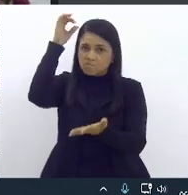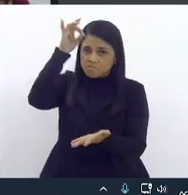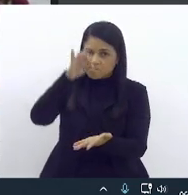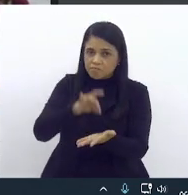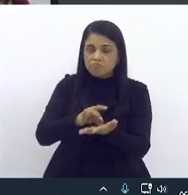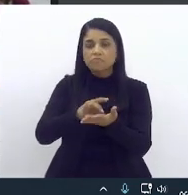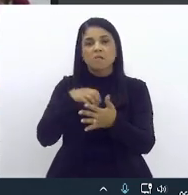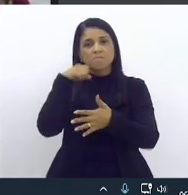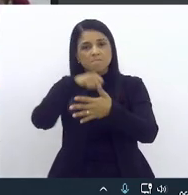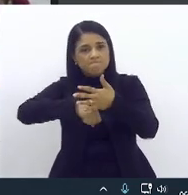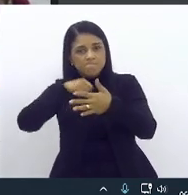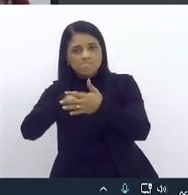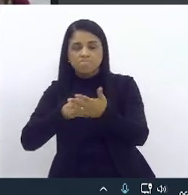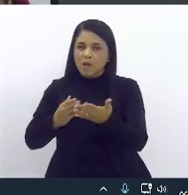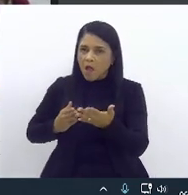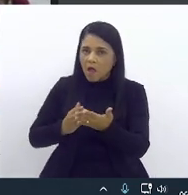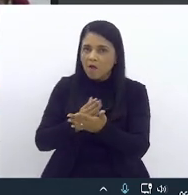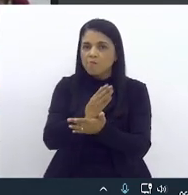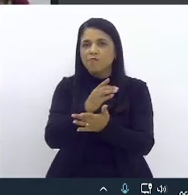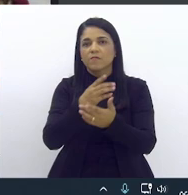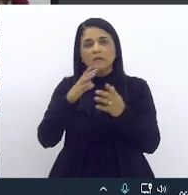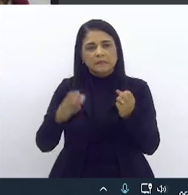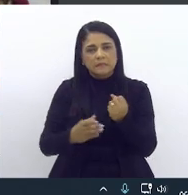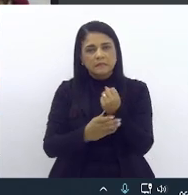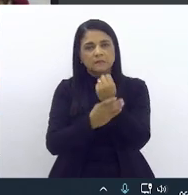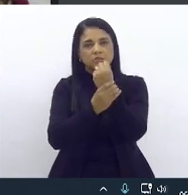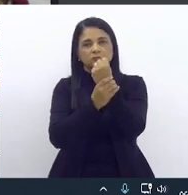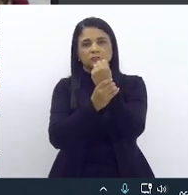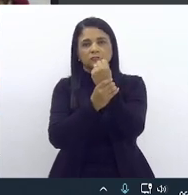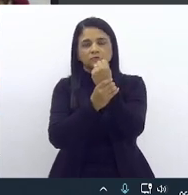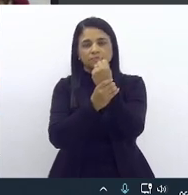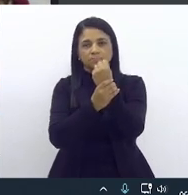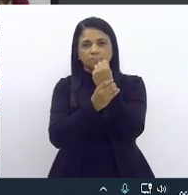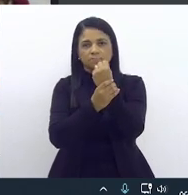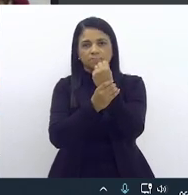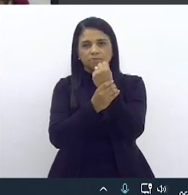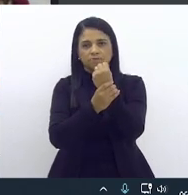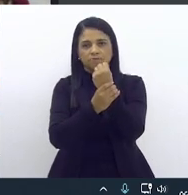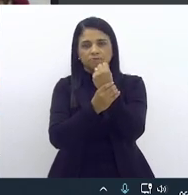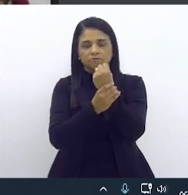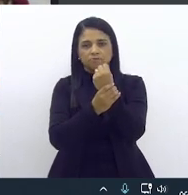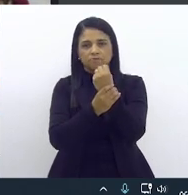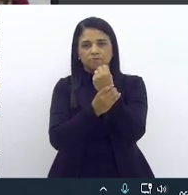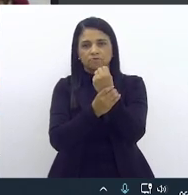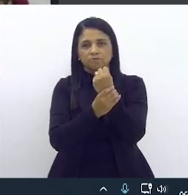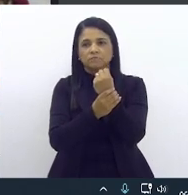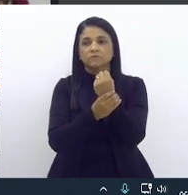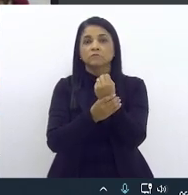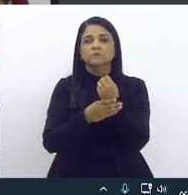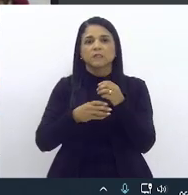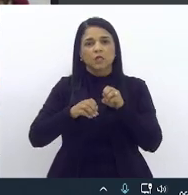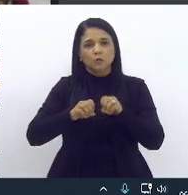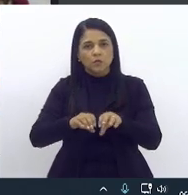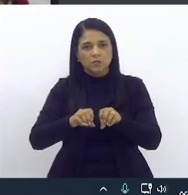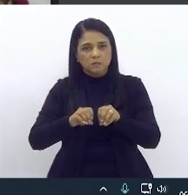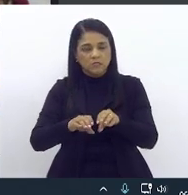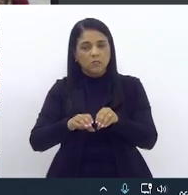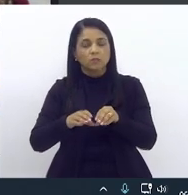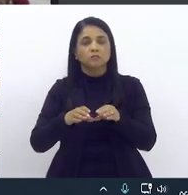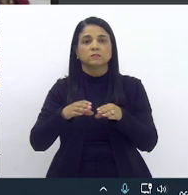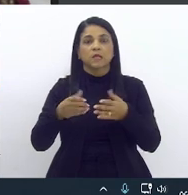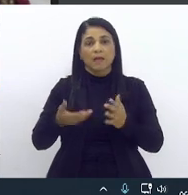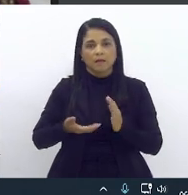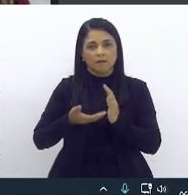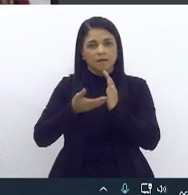isso, para que seja aprovado, garantir a aprovação agora na Câmara da Educação, na Comissão de Educação na